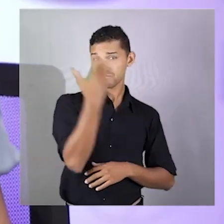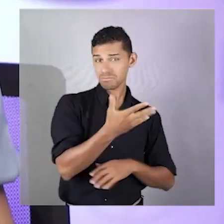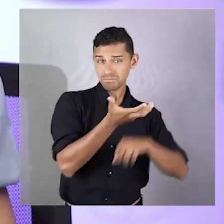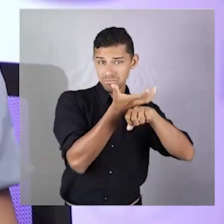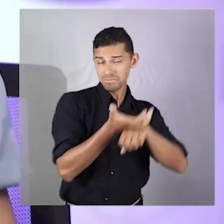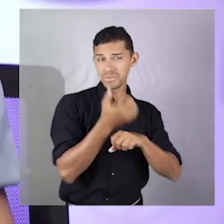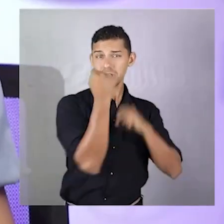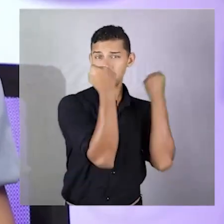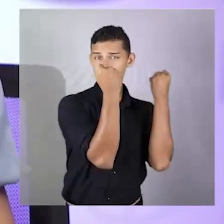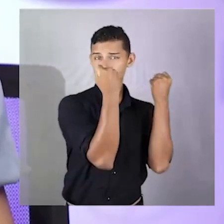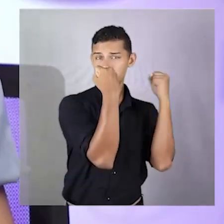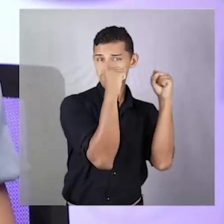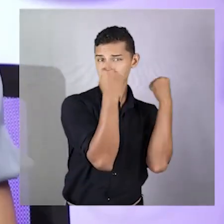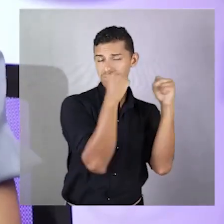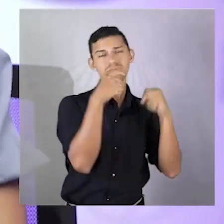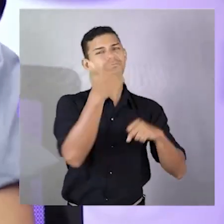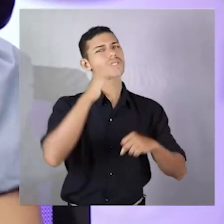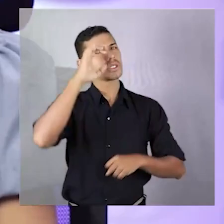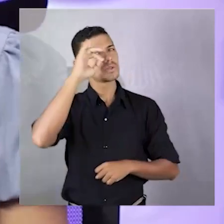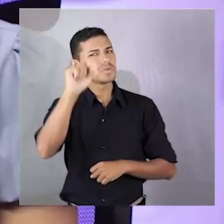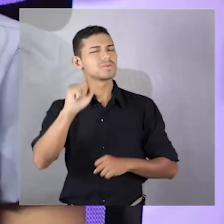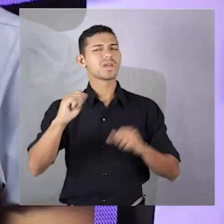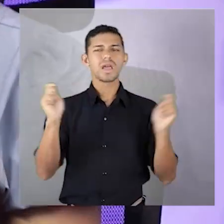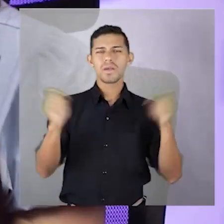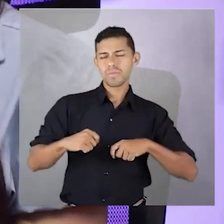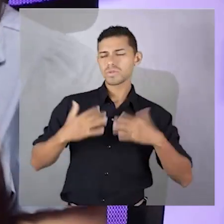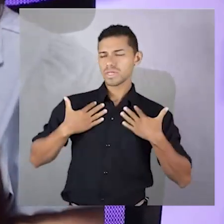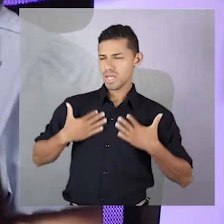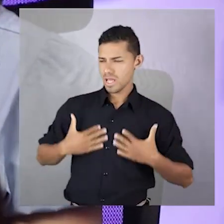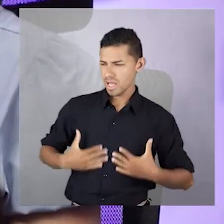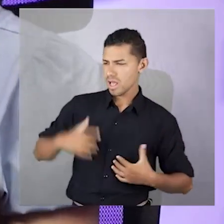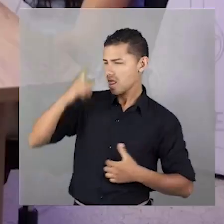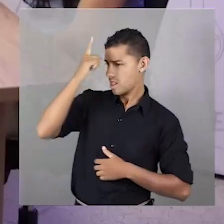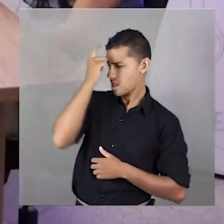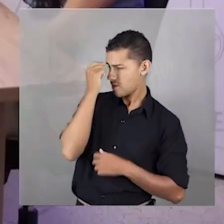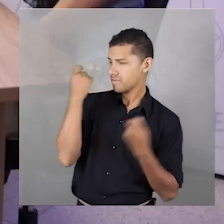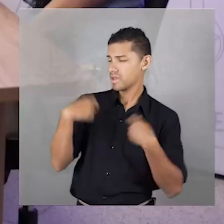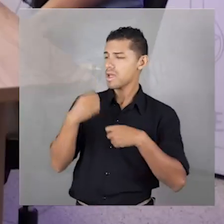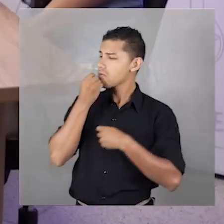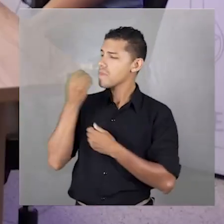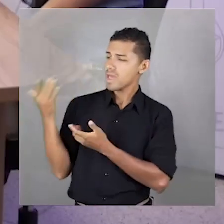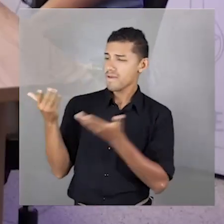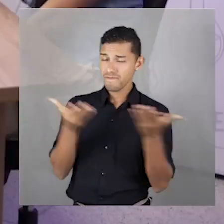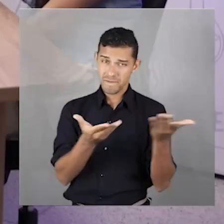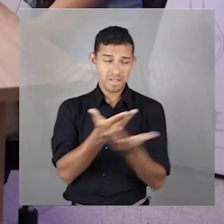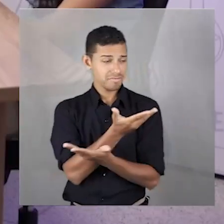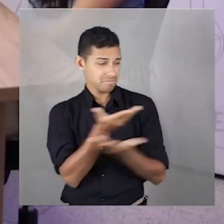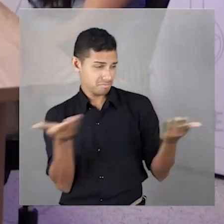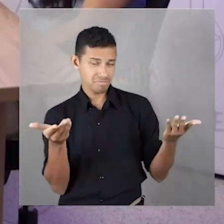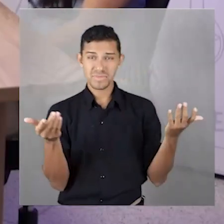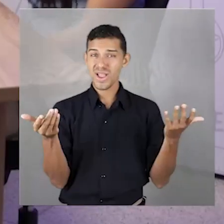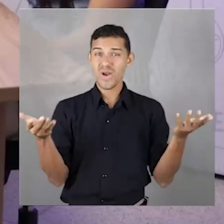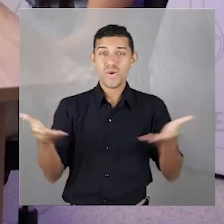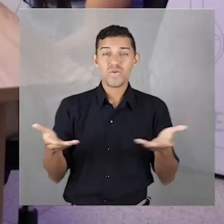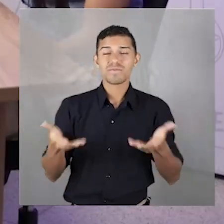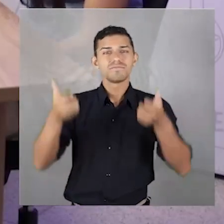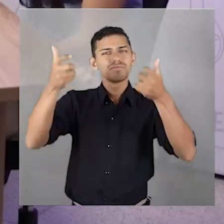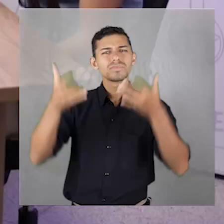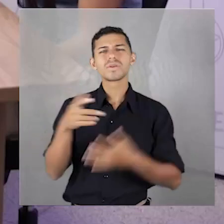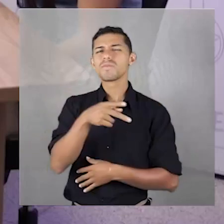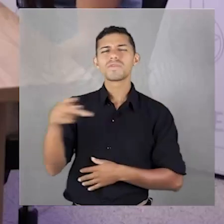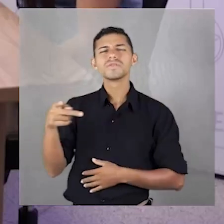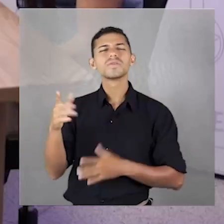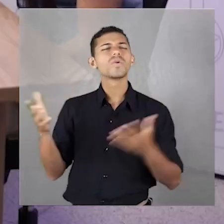sociedade. E é muito importante, pessoal, descansar. Pessoal, sejam muito bem-vindos, né? É um prazer ter vocês aqui hoje. Professor, já queria